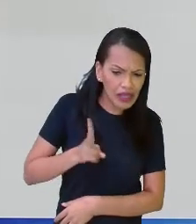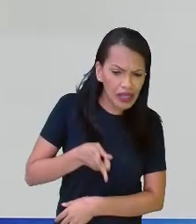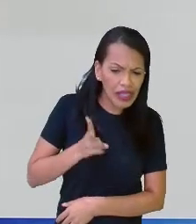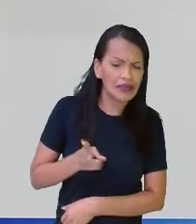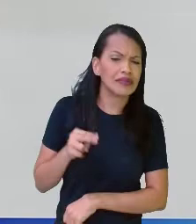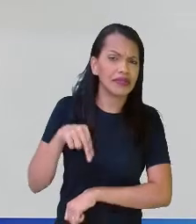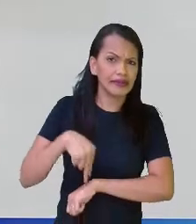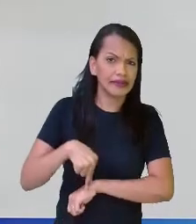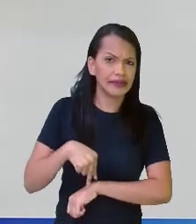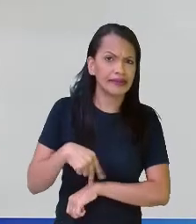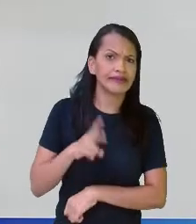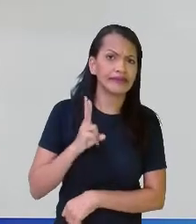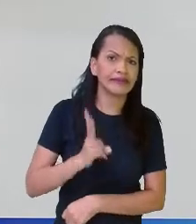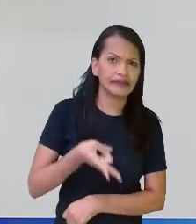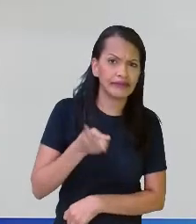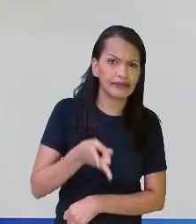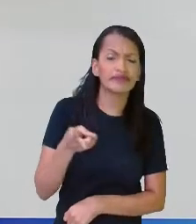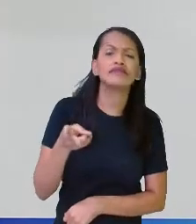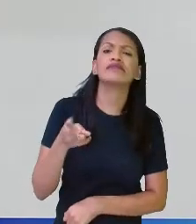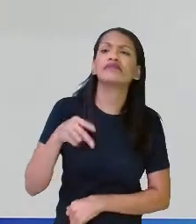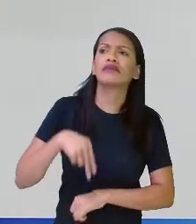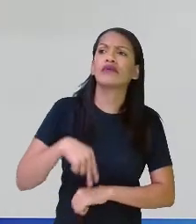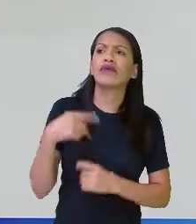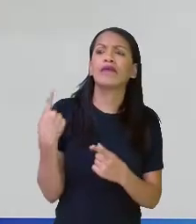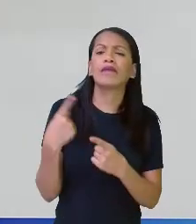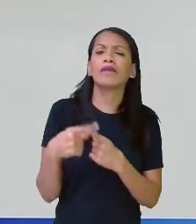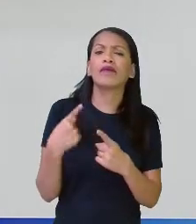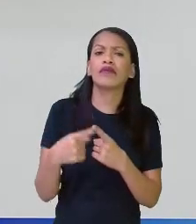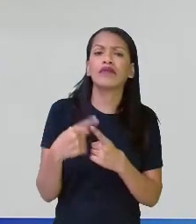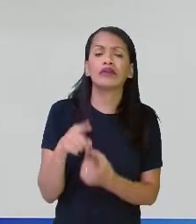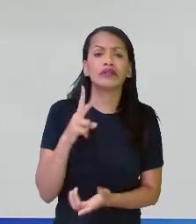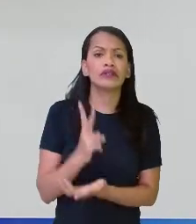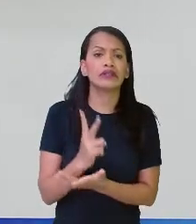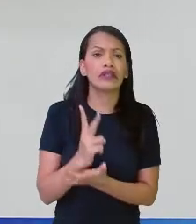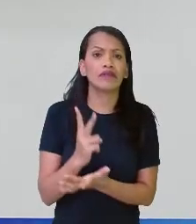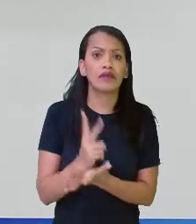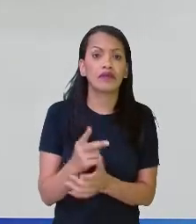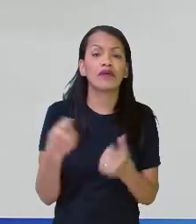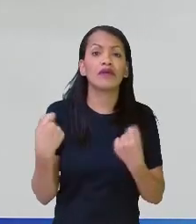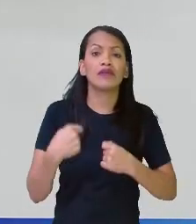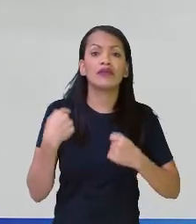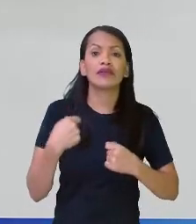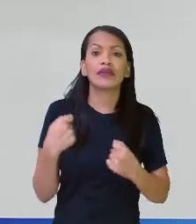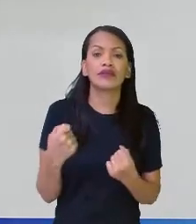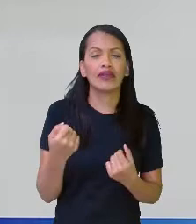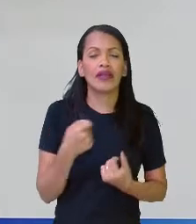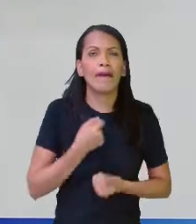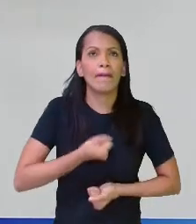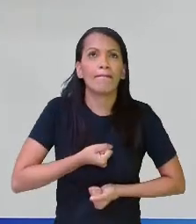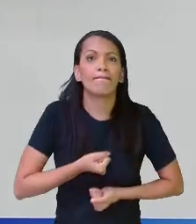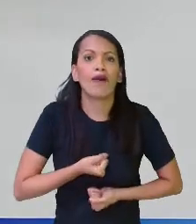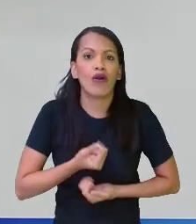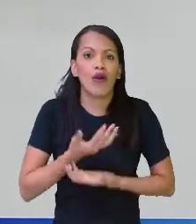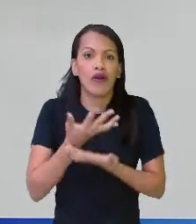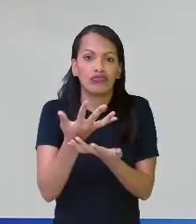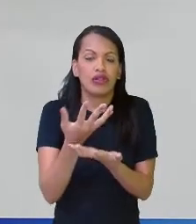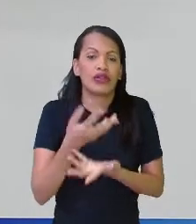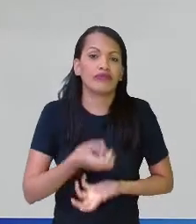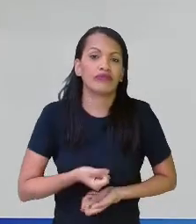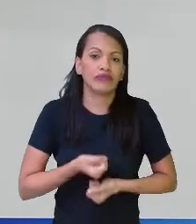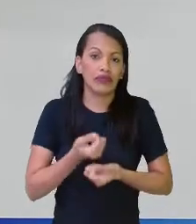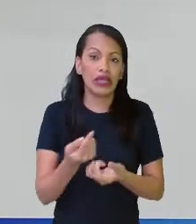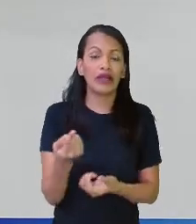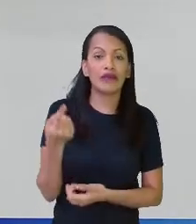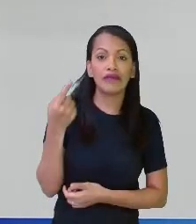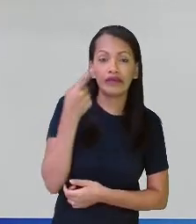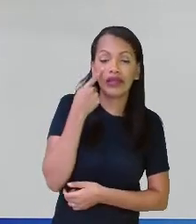em todos os momentos da humanidade, porque a gente sempre tem essa necessidade de se expressar. E a gente vai